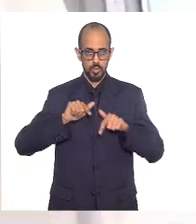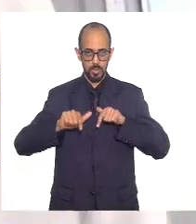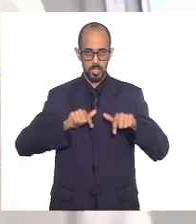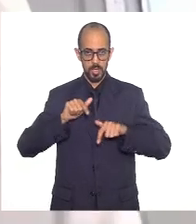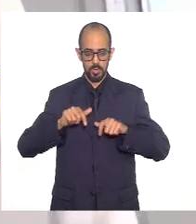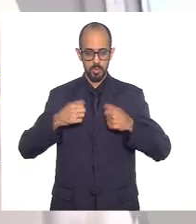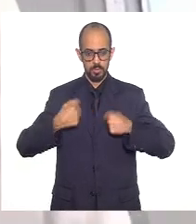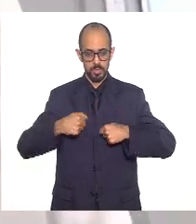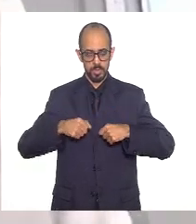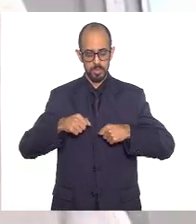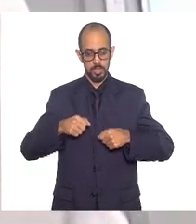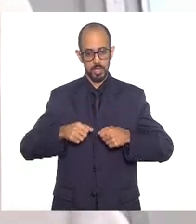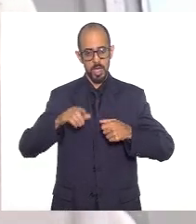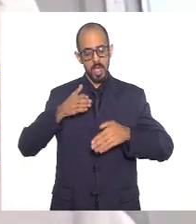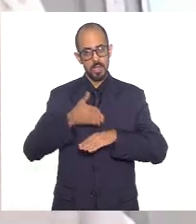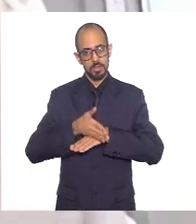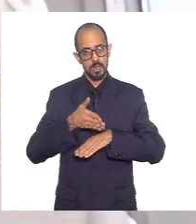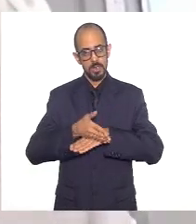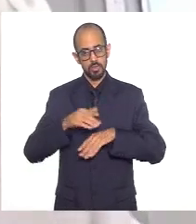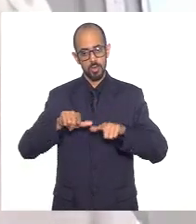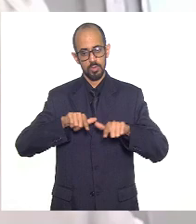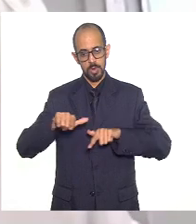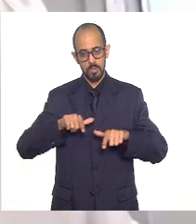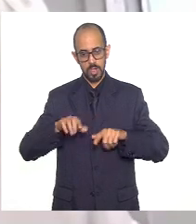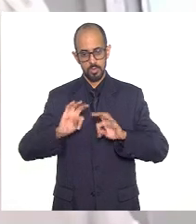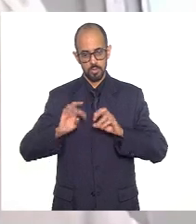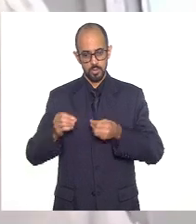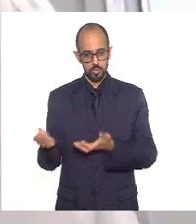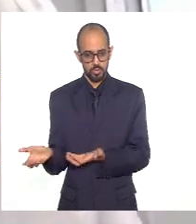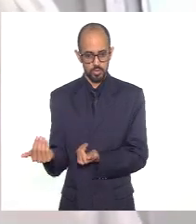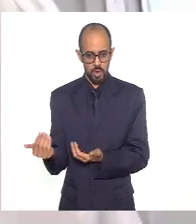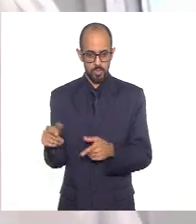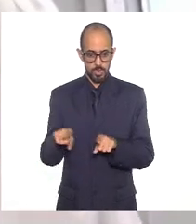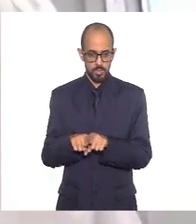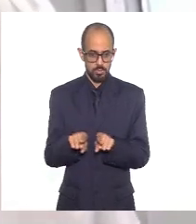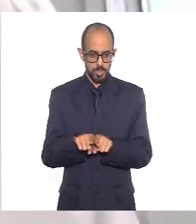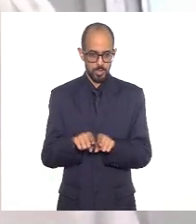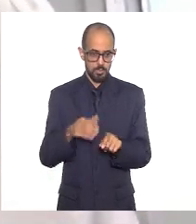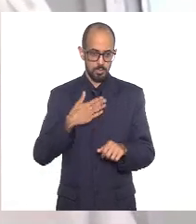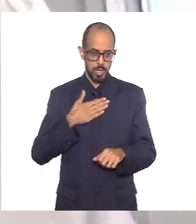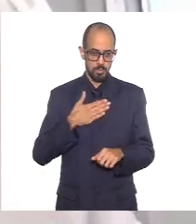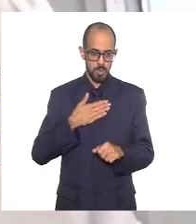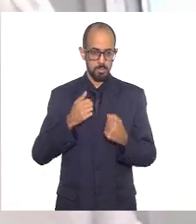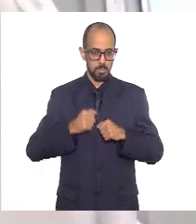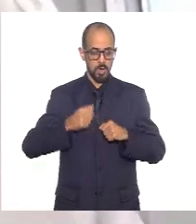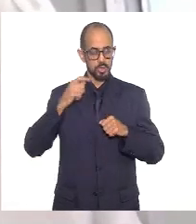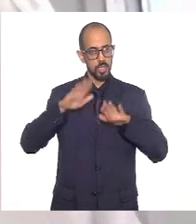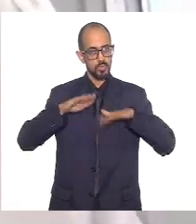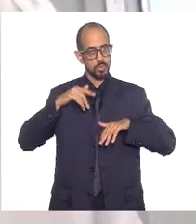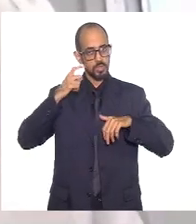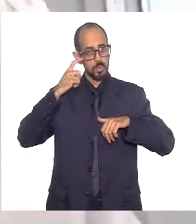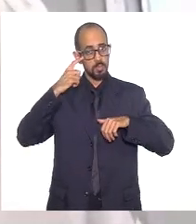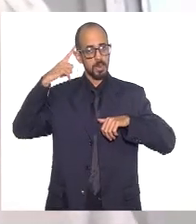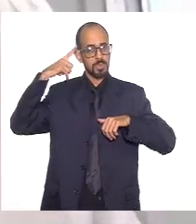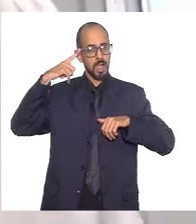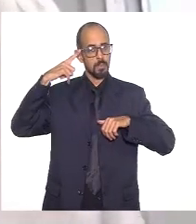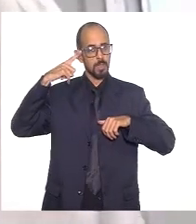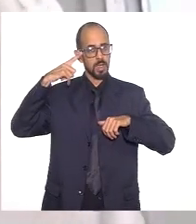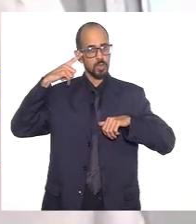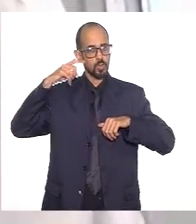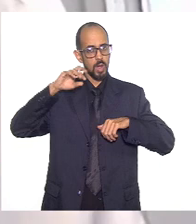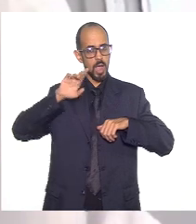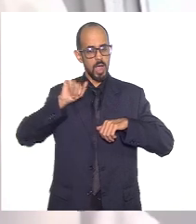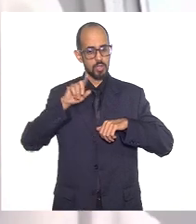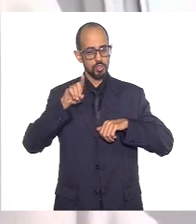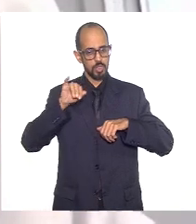trabalho e todo jovem tem que ter direito à educação. Para mim, possa parecer um pensamento radical para alguns, mas eu acho que